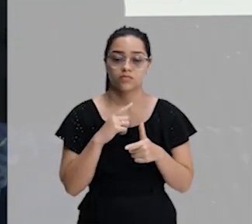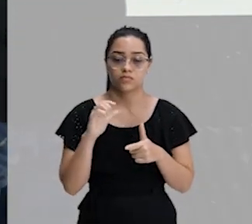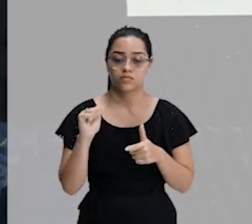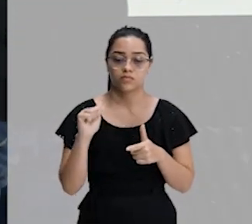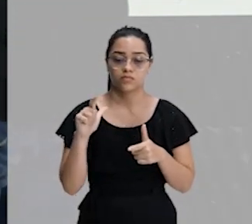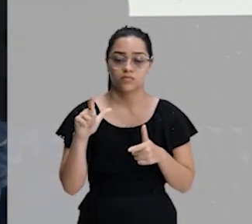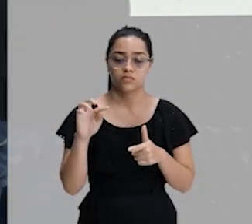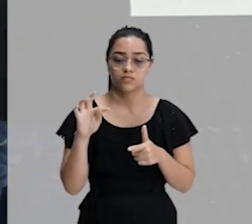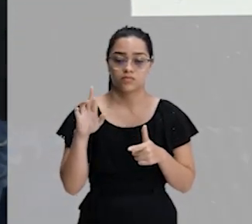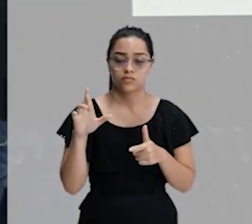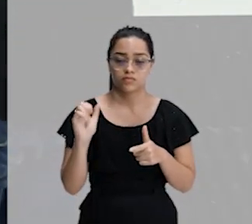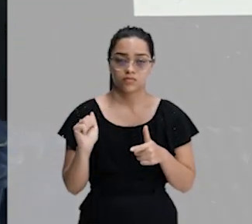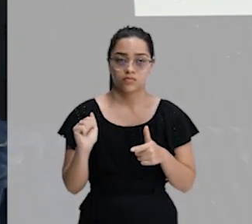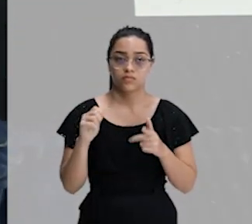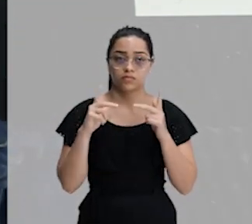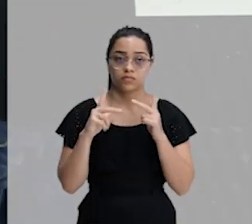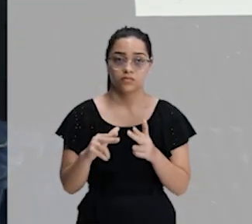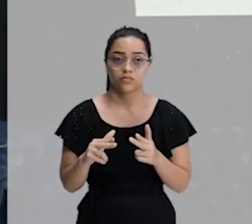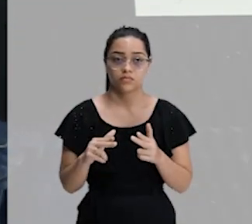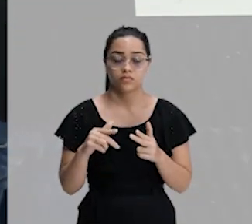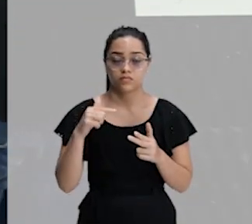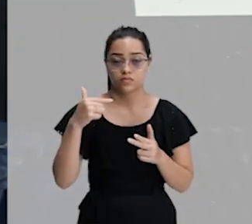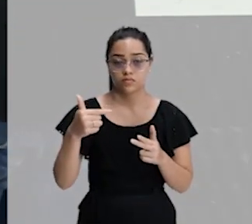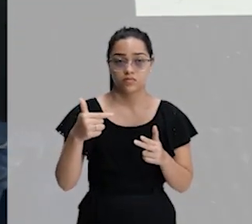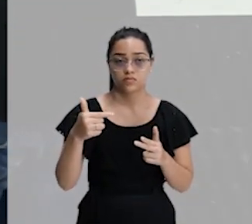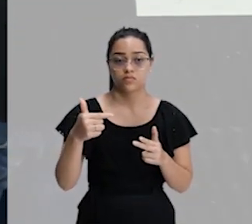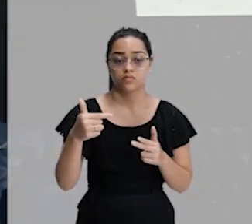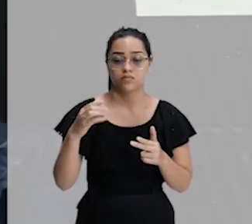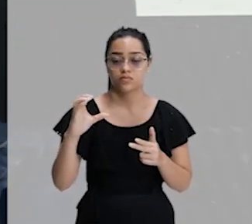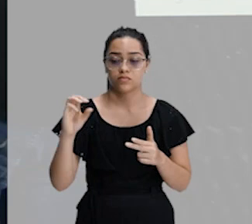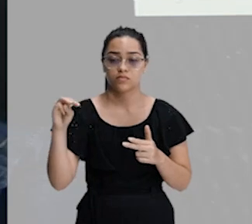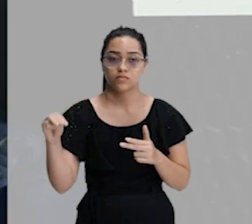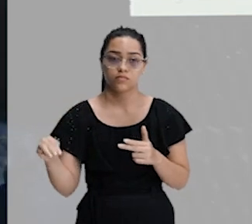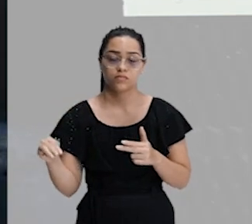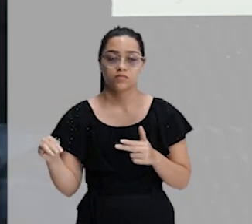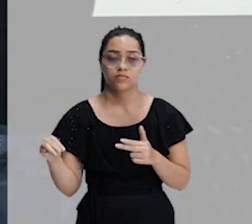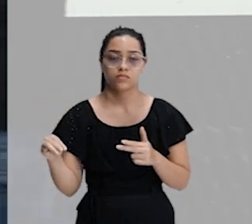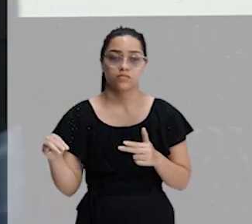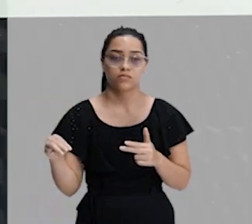altura aqui é igual a 2 centímetros.